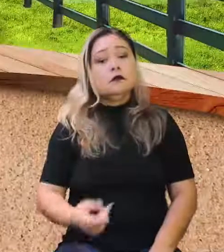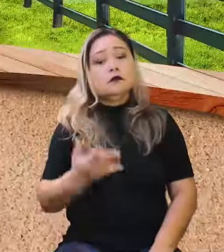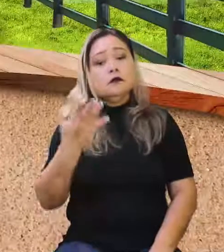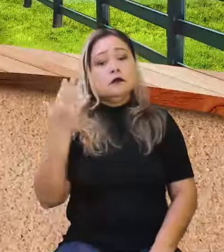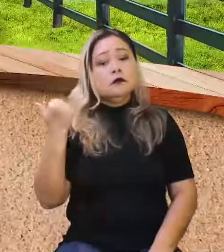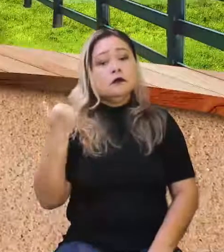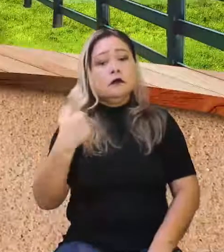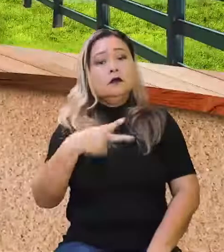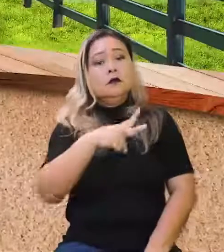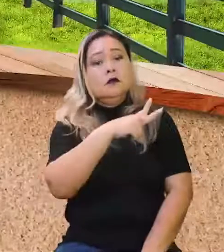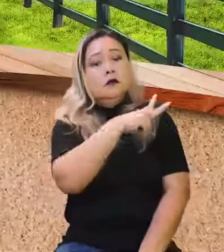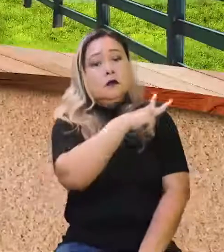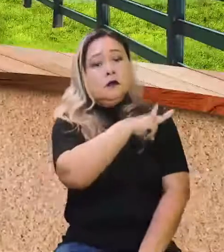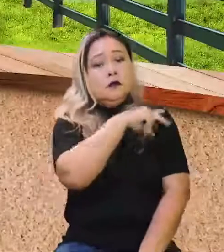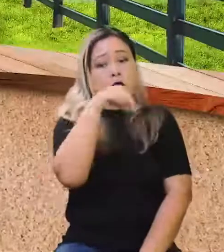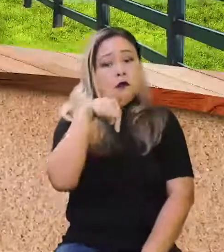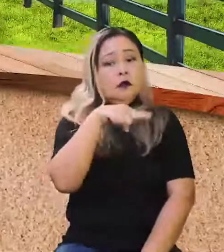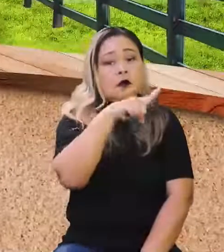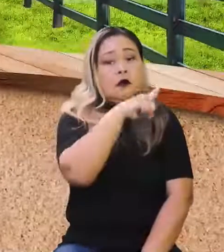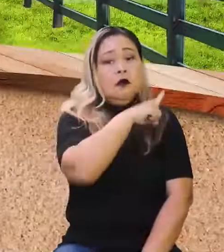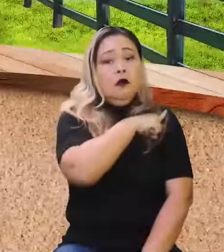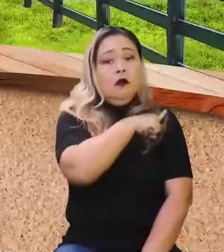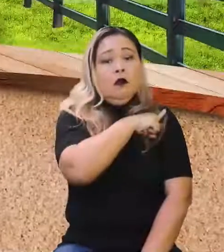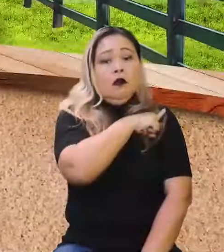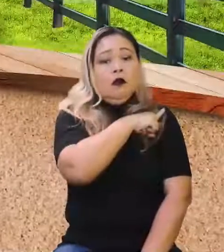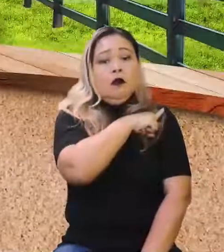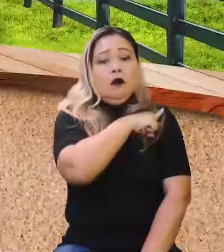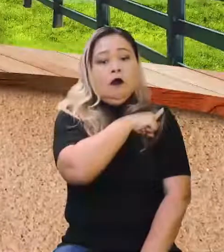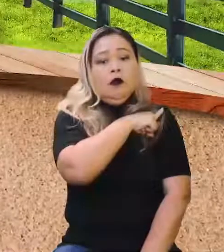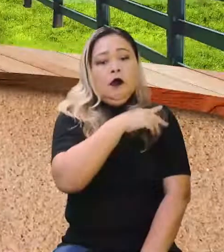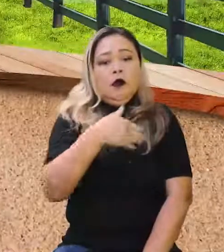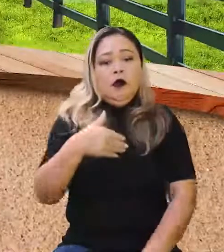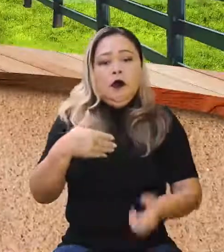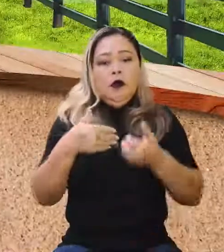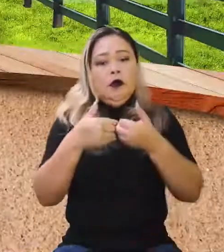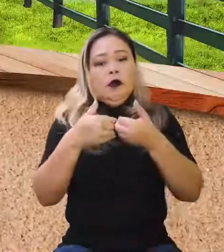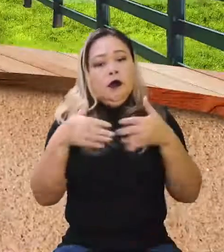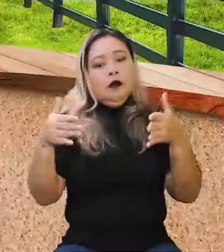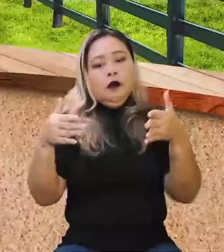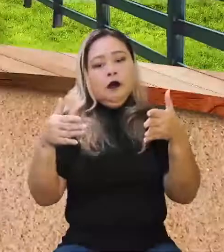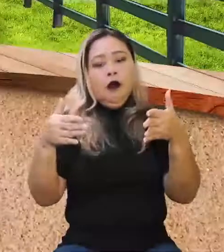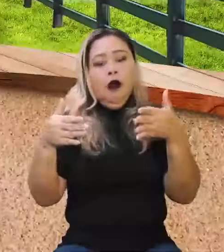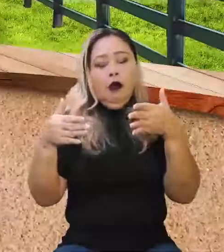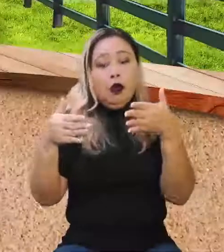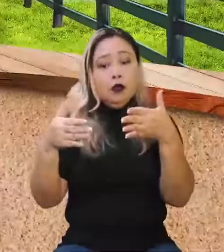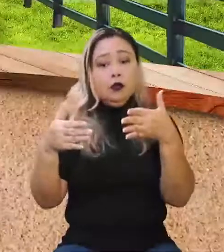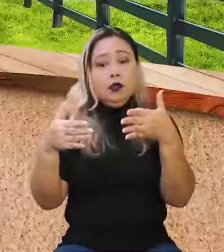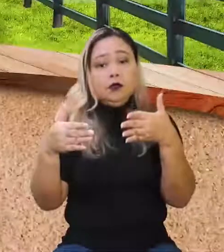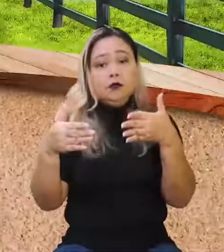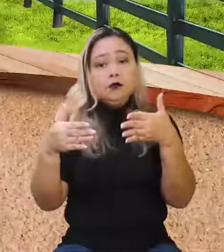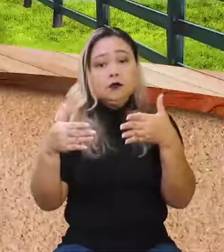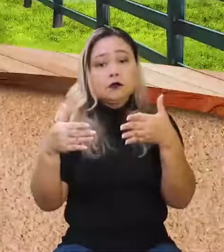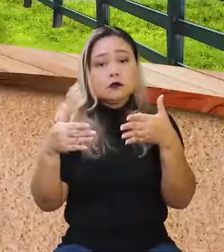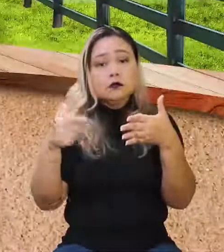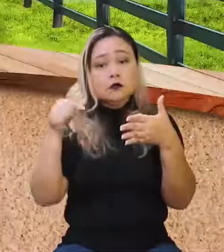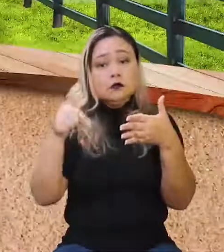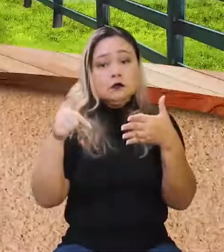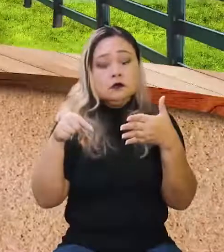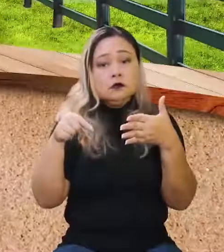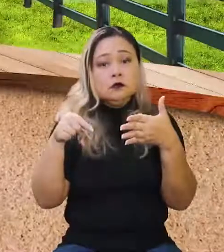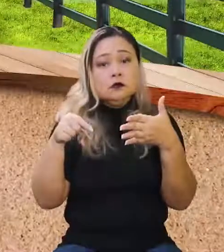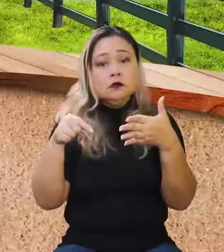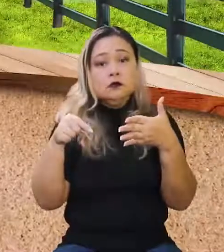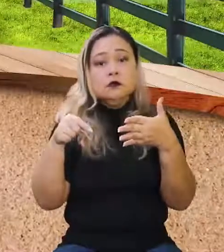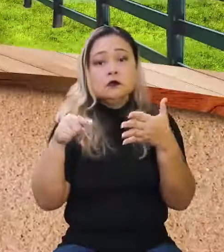no segundo ano, aqui no primeiro, né, como nós estamos fazendo essa aula introdutória para o primeiro ano, aqui nós vamos